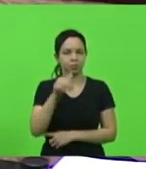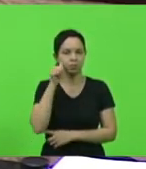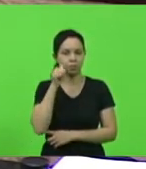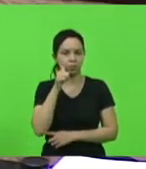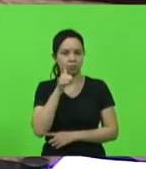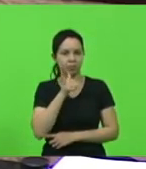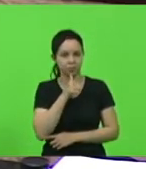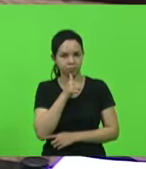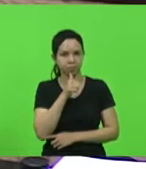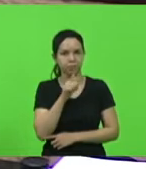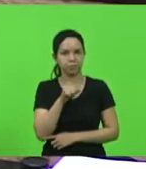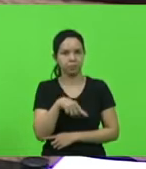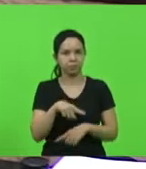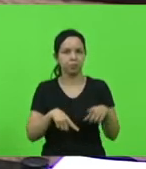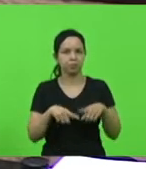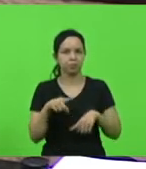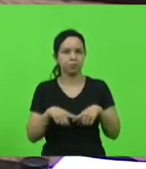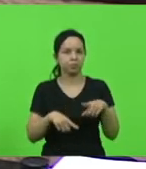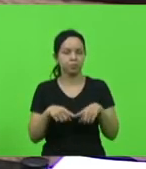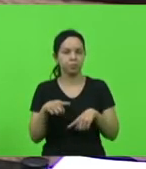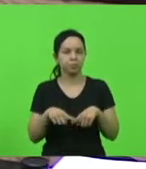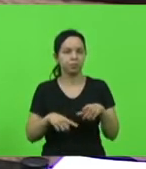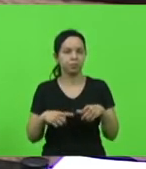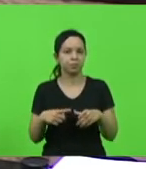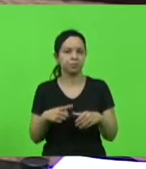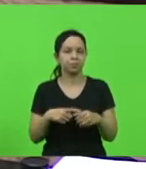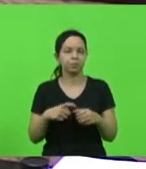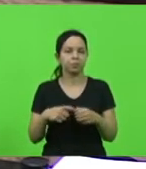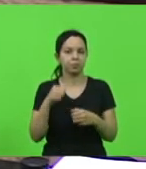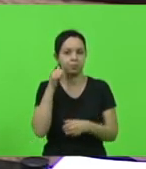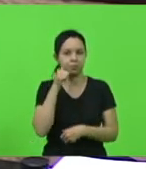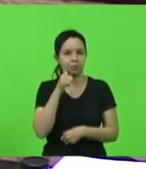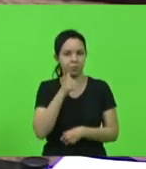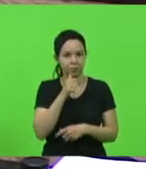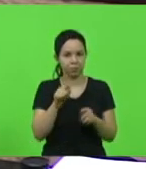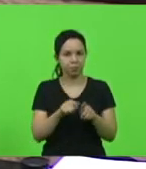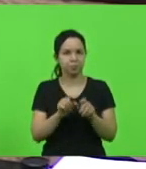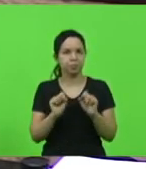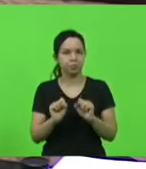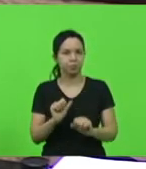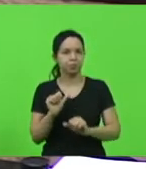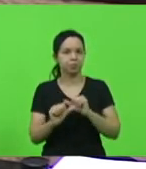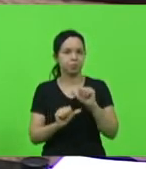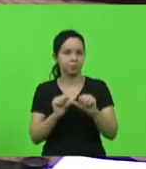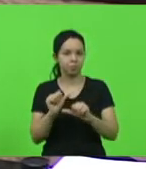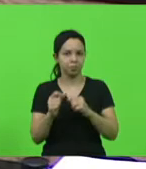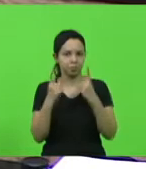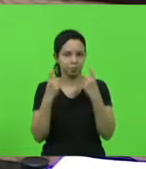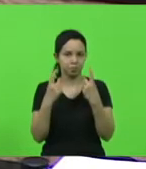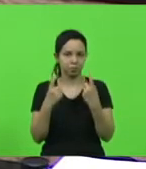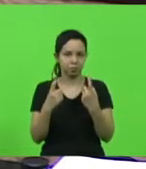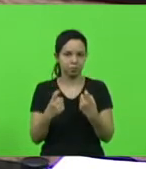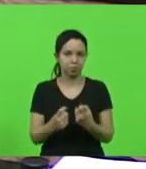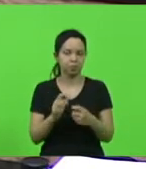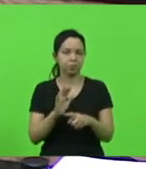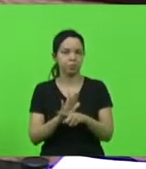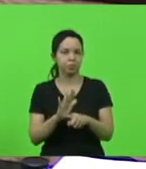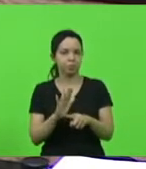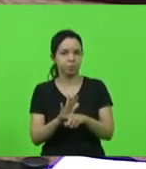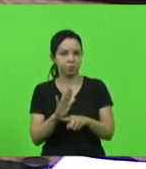de alternativas e ações que possam mudar a realidade da violência e contribuir também na superação